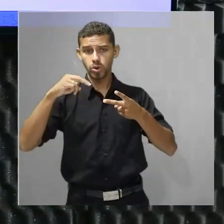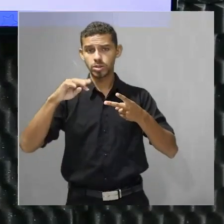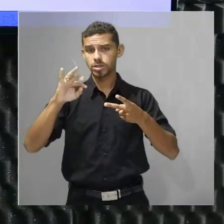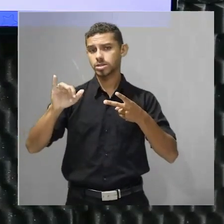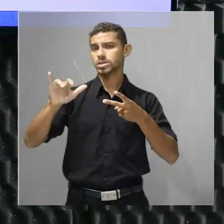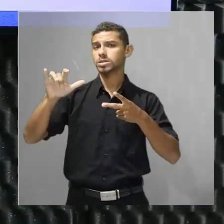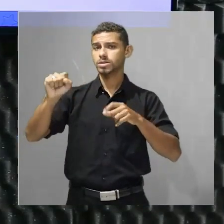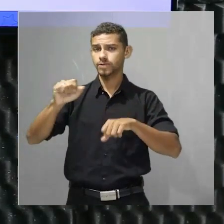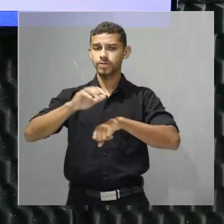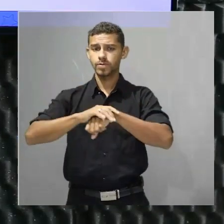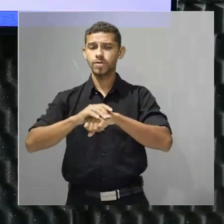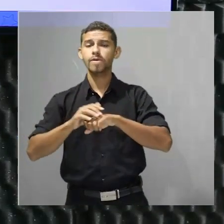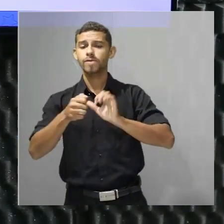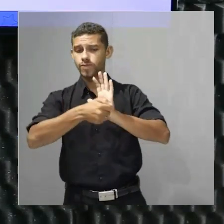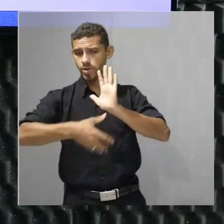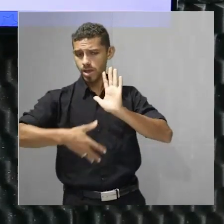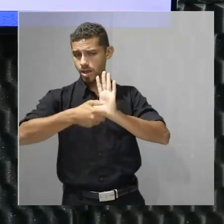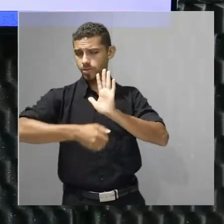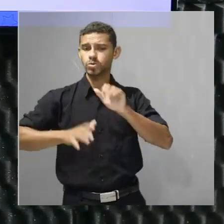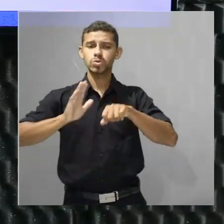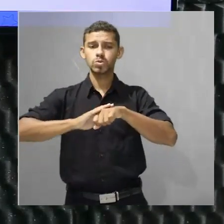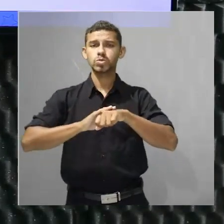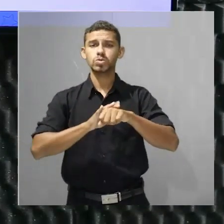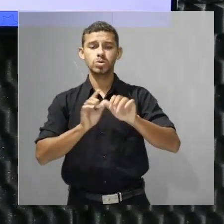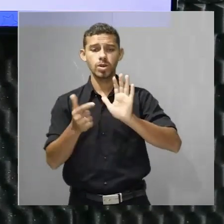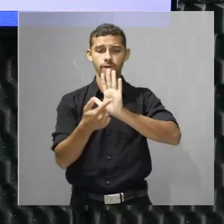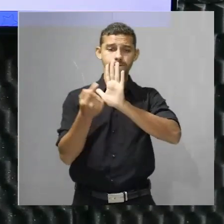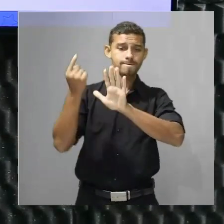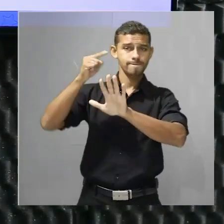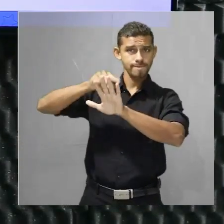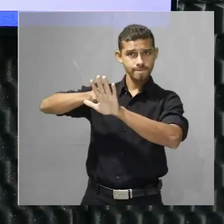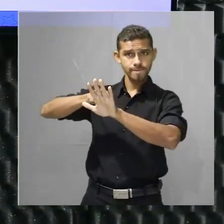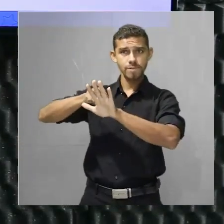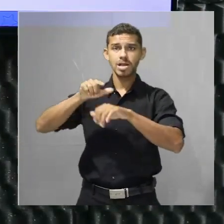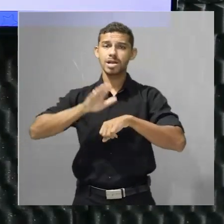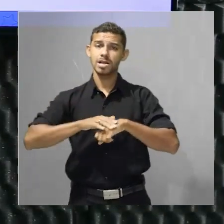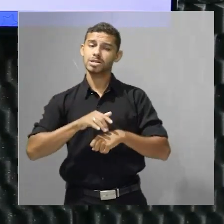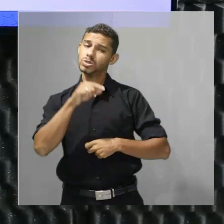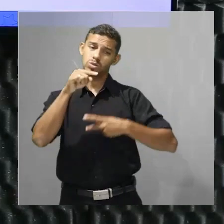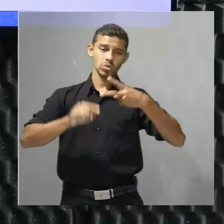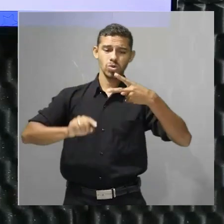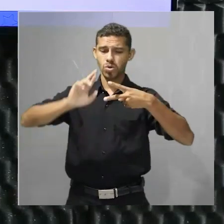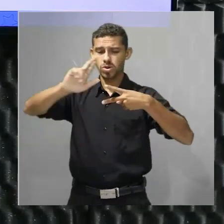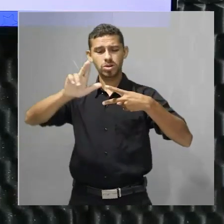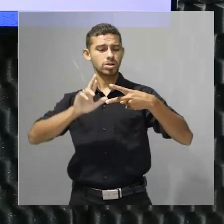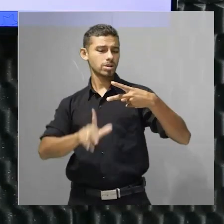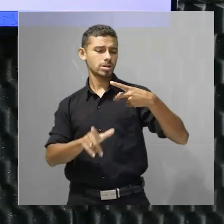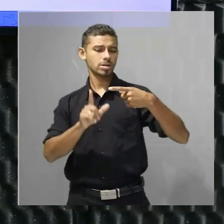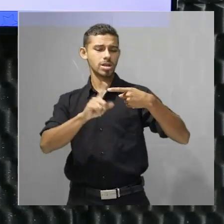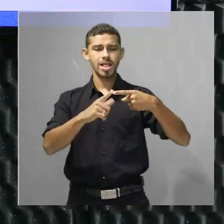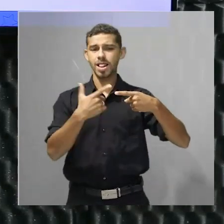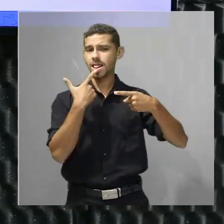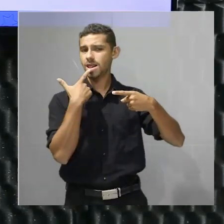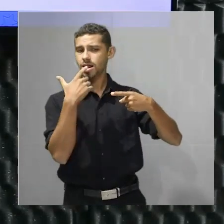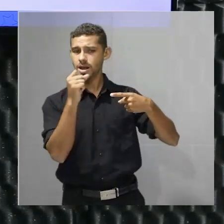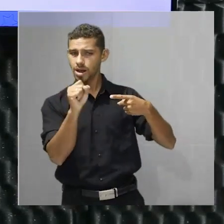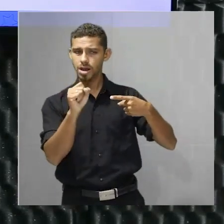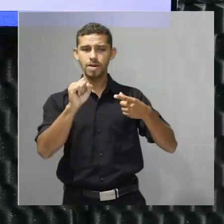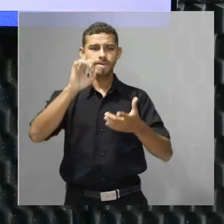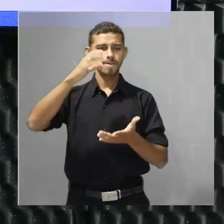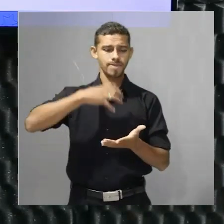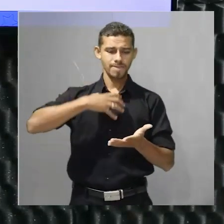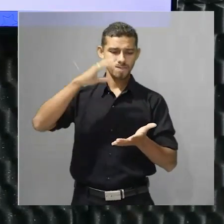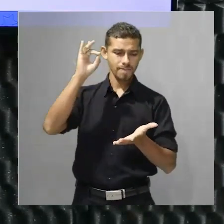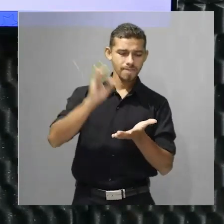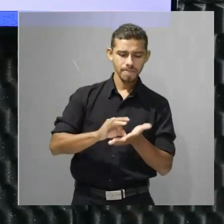relacionado a redação Vamos ver aí esses dois conceitos Qual a diferença entre linguagem denotativa e